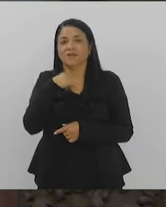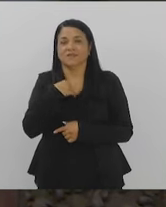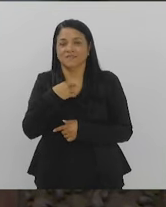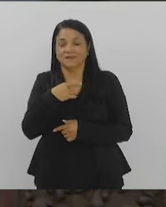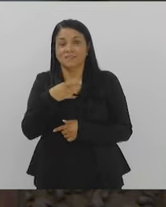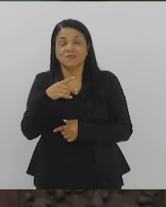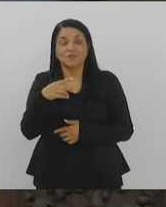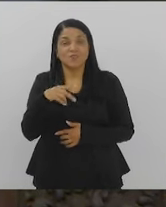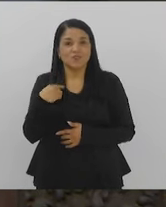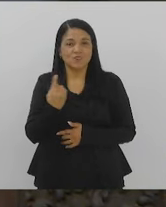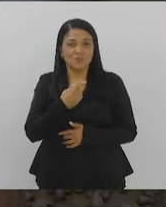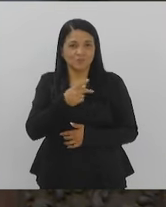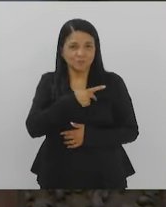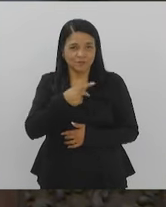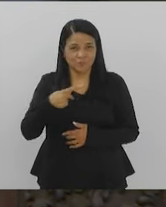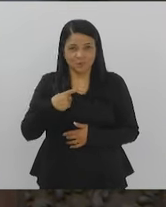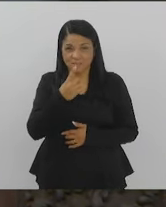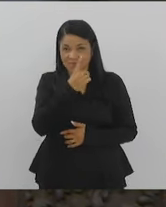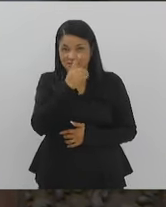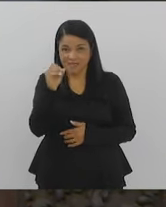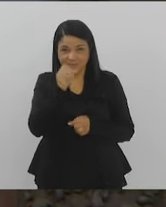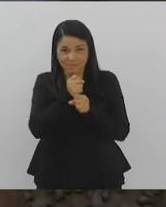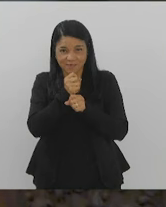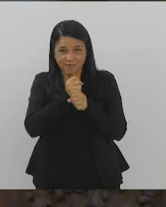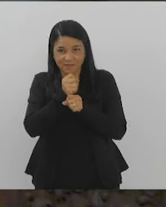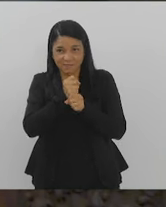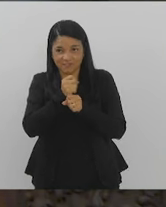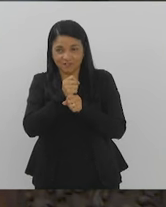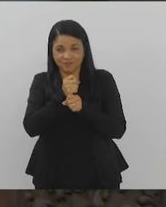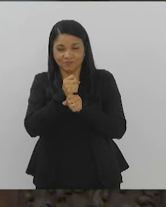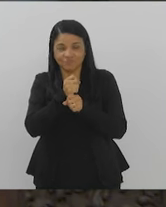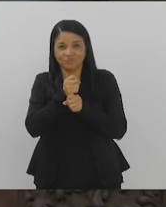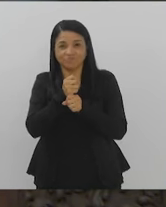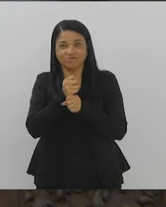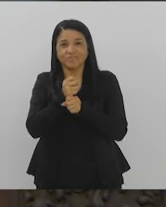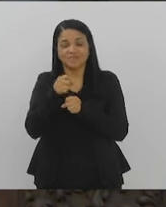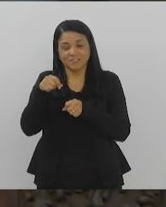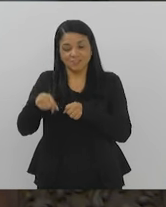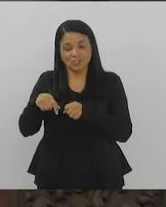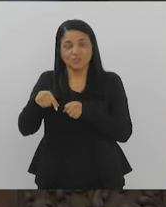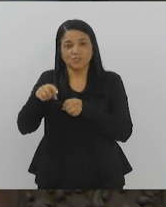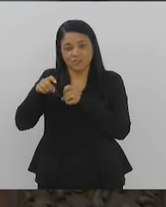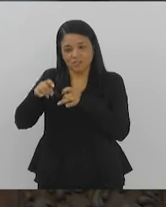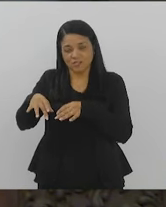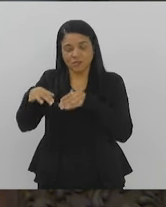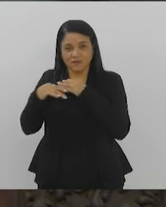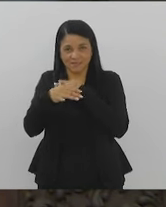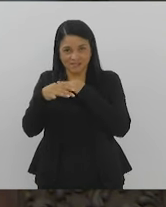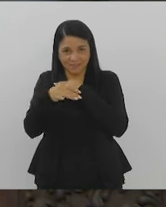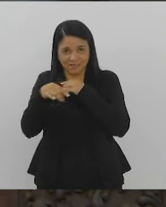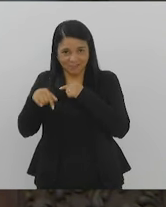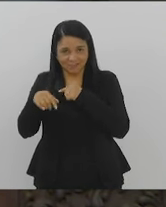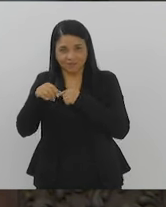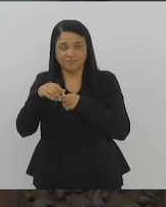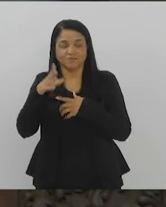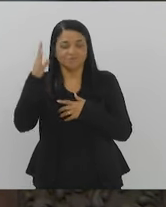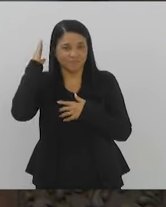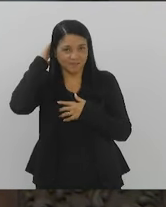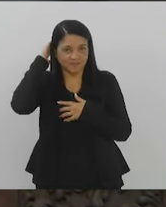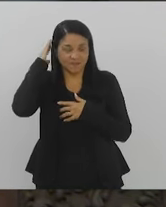que, 100 anos atrás, deixou a igreja lá na nossa cidade para vir para Calguna Vingre. E um irmão lá fez